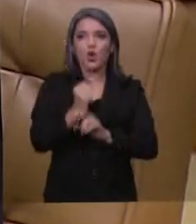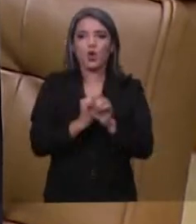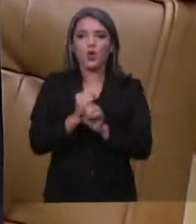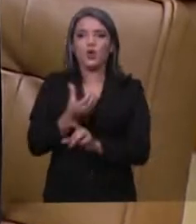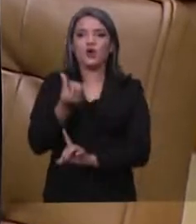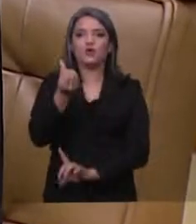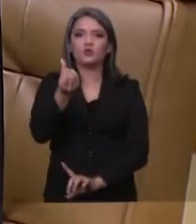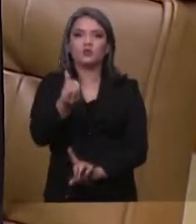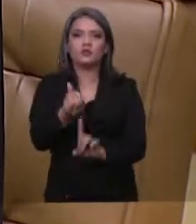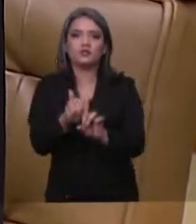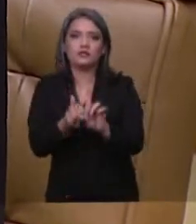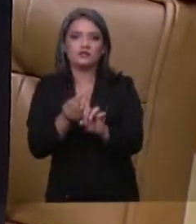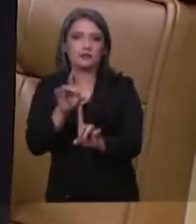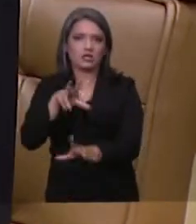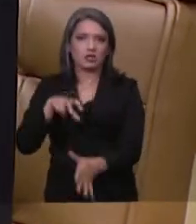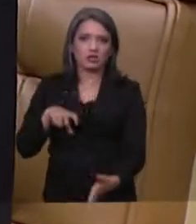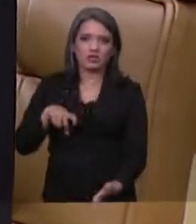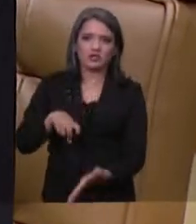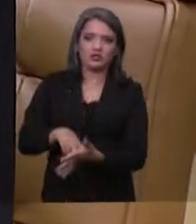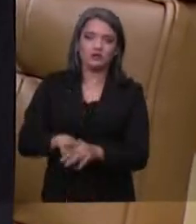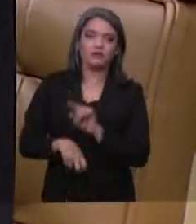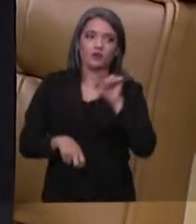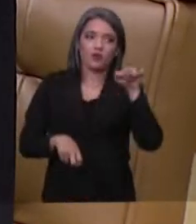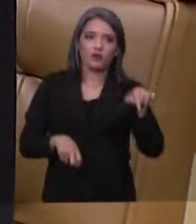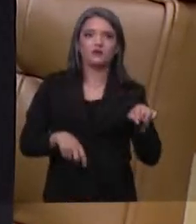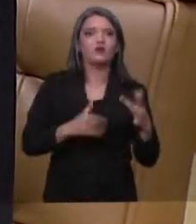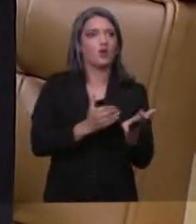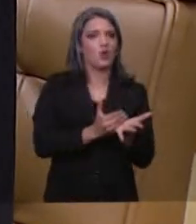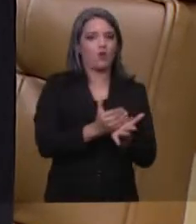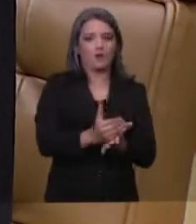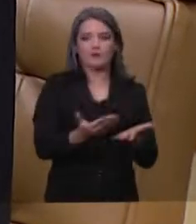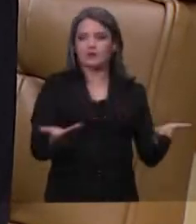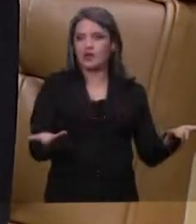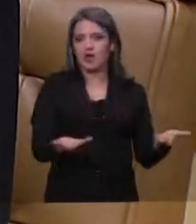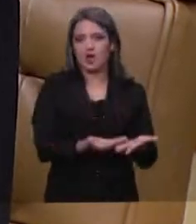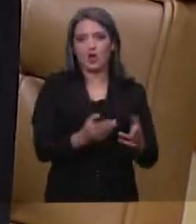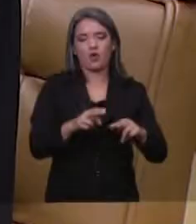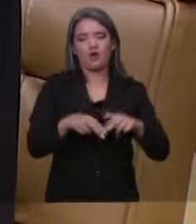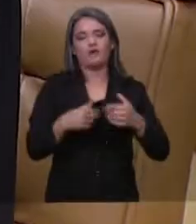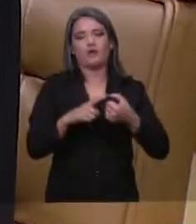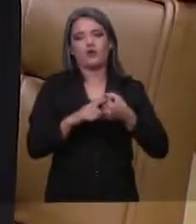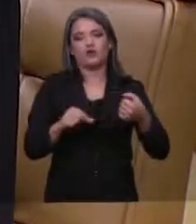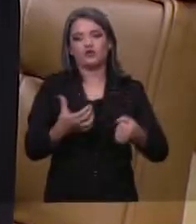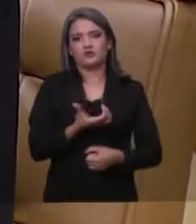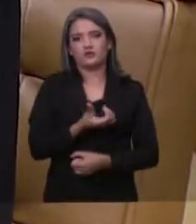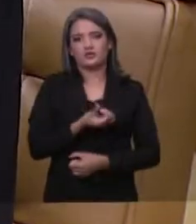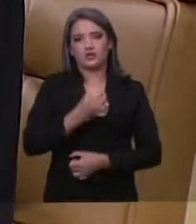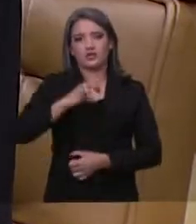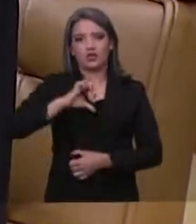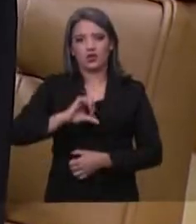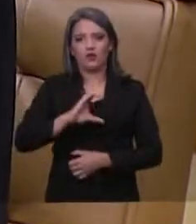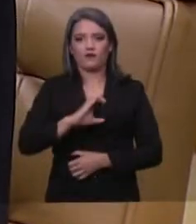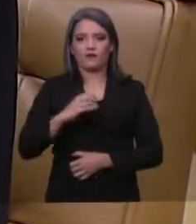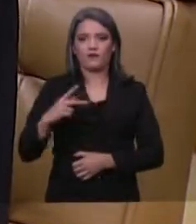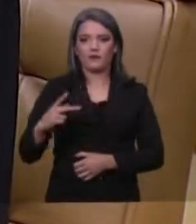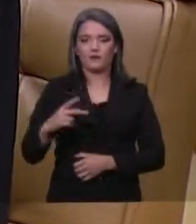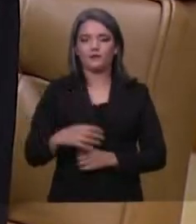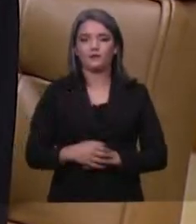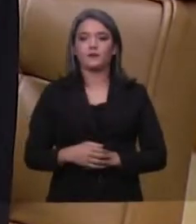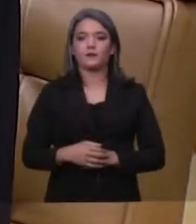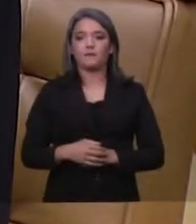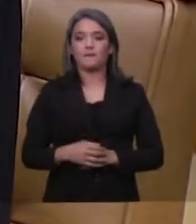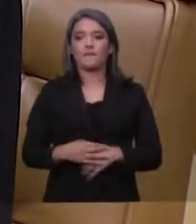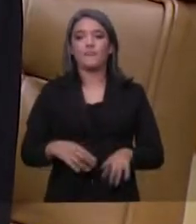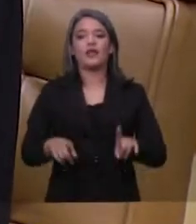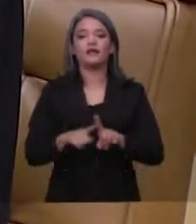de detenção, devendo a primeira ser executada inicialmente na linha do artigo 69 do Código Penal. Atinge também a